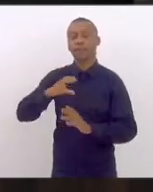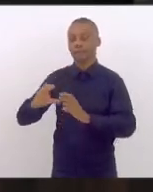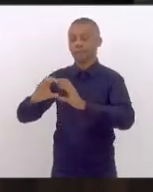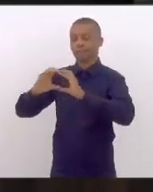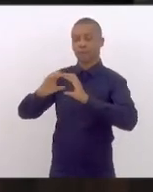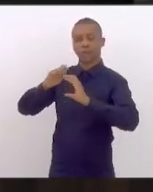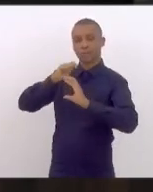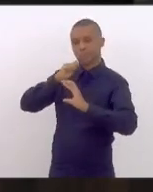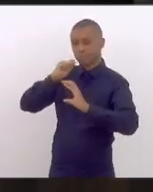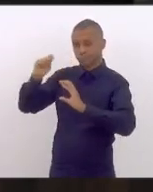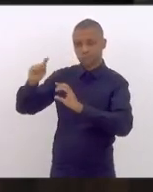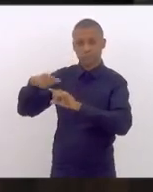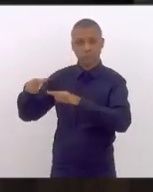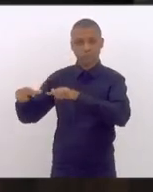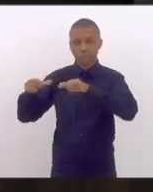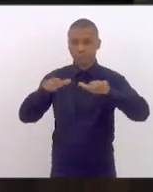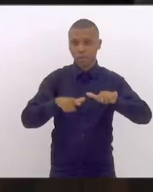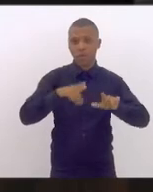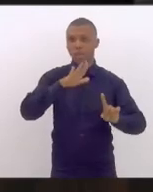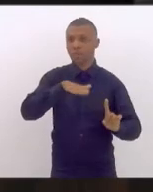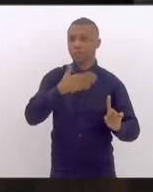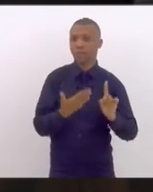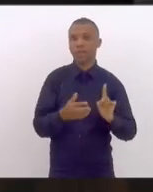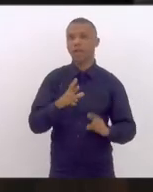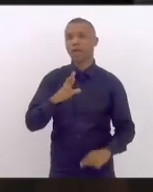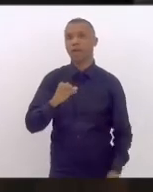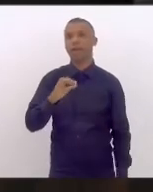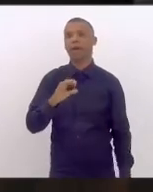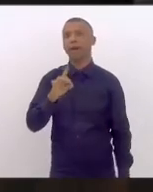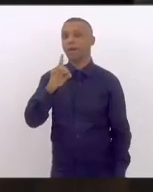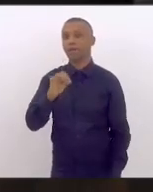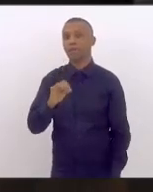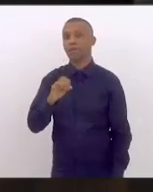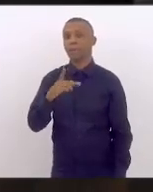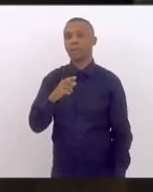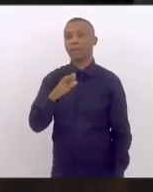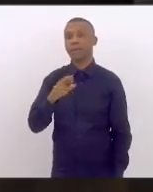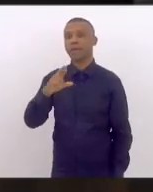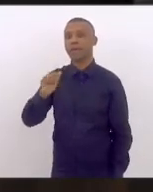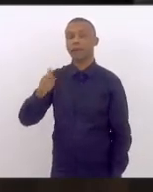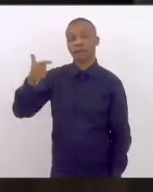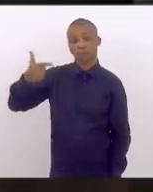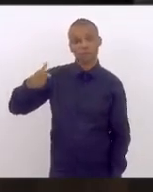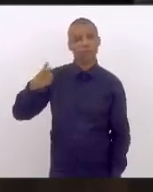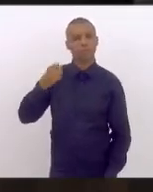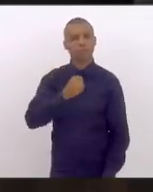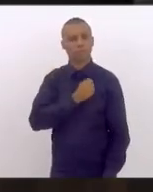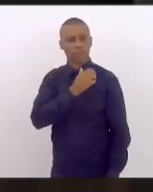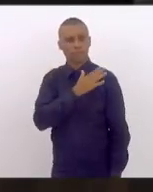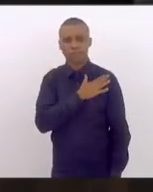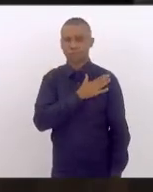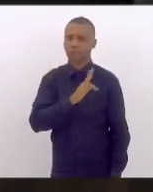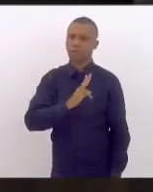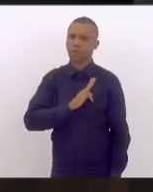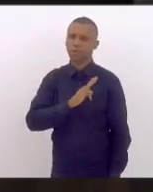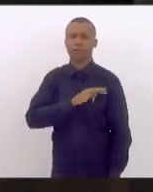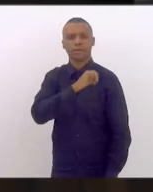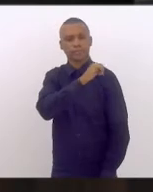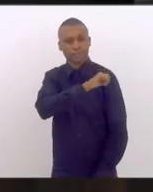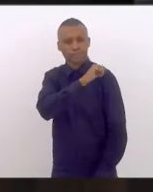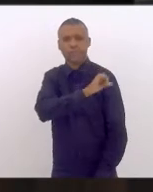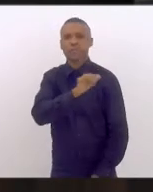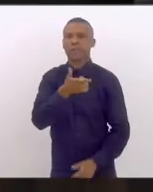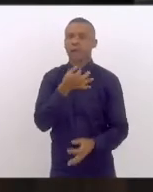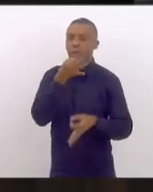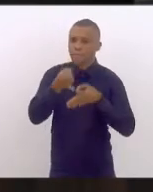ao Senhor Ricardo Soares Pereira Segundo Sargento da Polícia Militar do Estado do Rio de Janeiro parecida comissão de novas internas